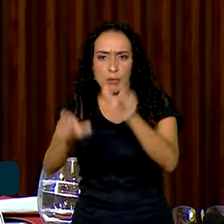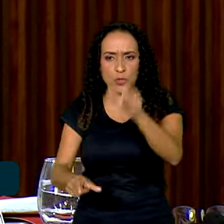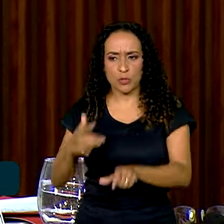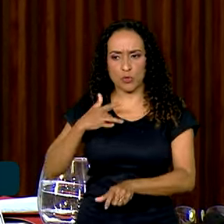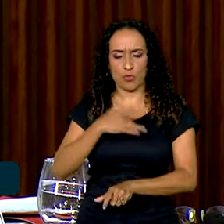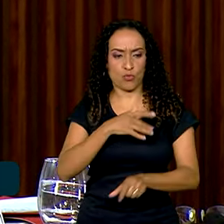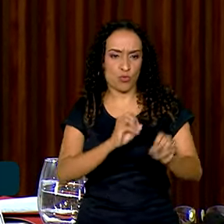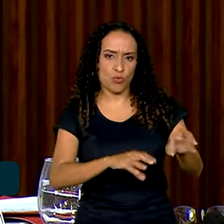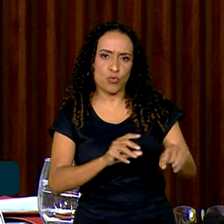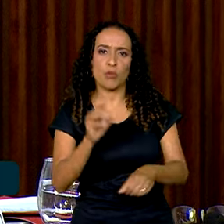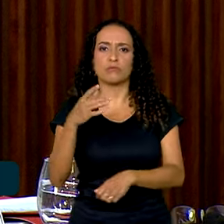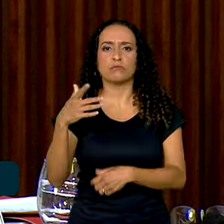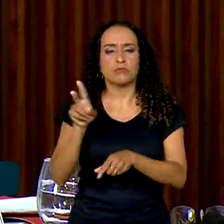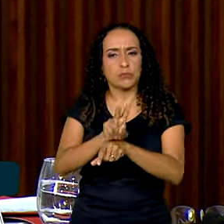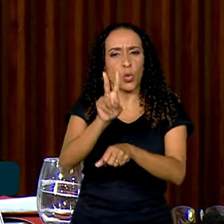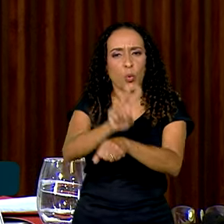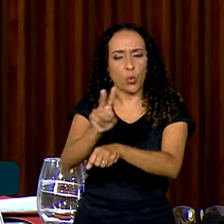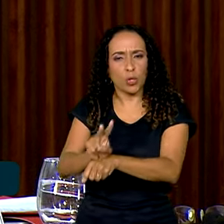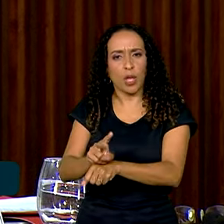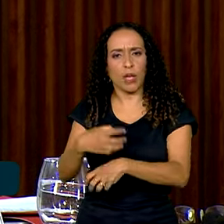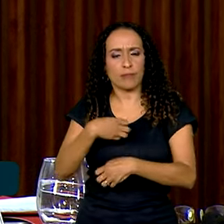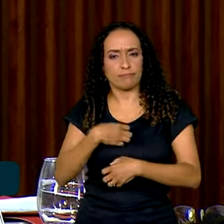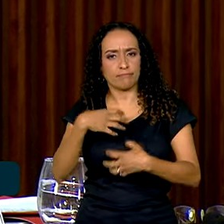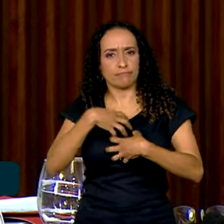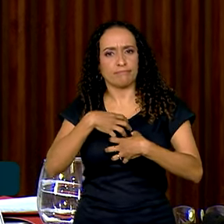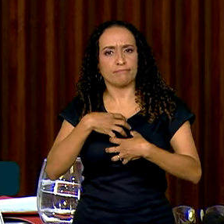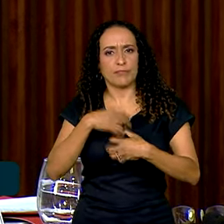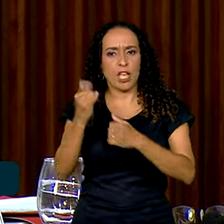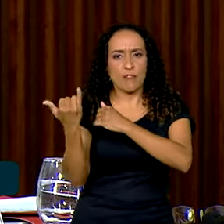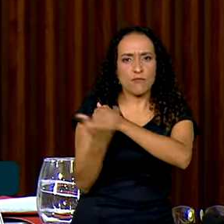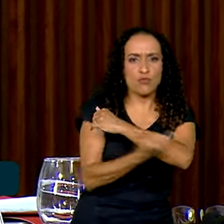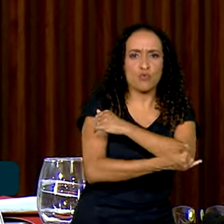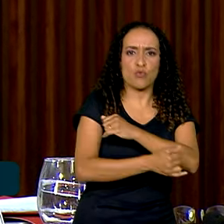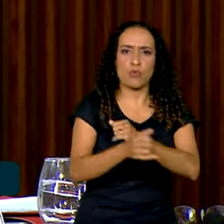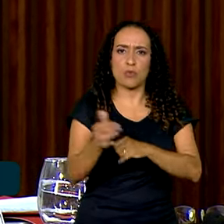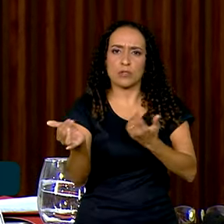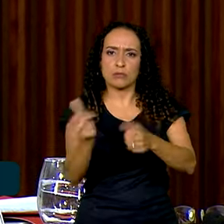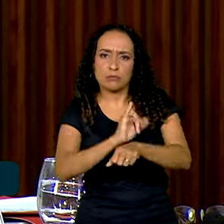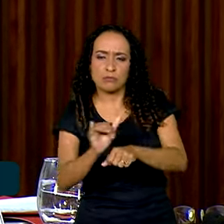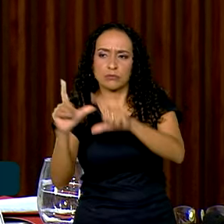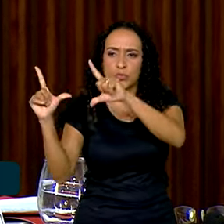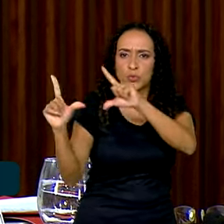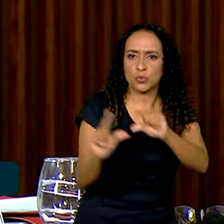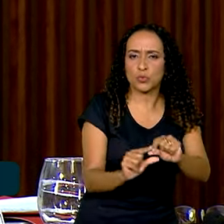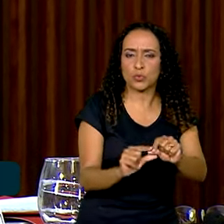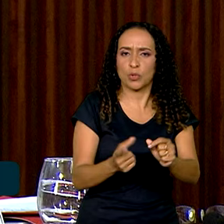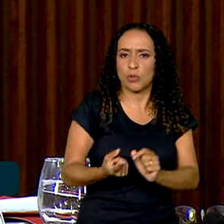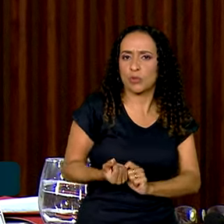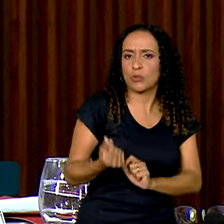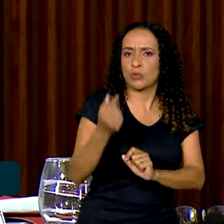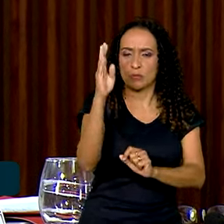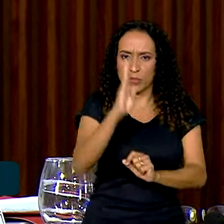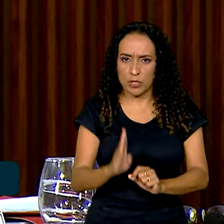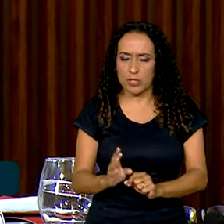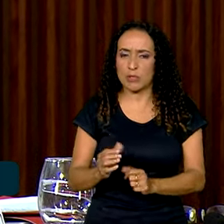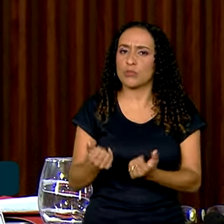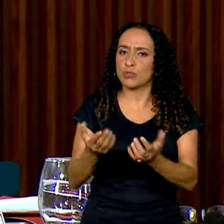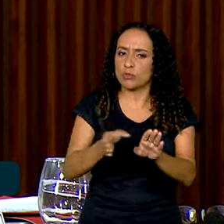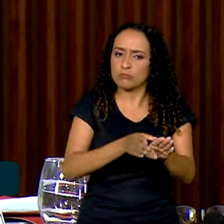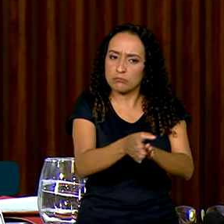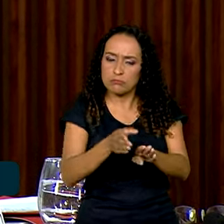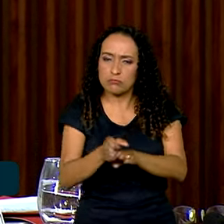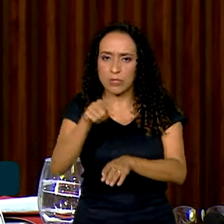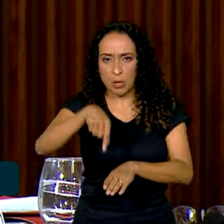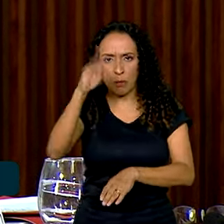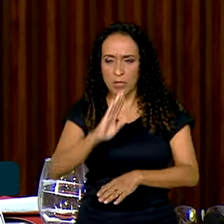educação, com cuidado e bem-estar da infraestrutura, da logística, a redução do custo do Brasil, que o senhor está orientando para que